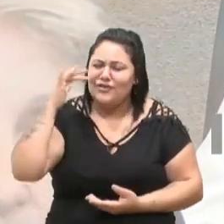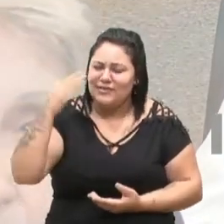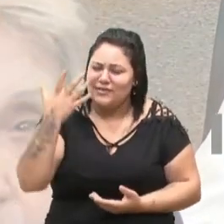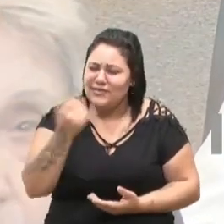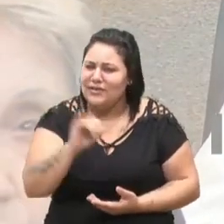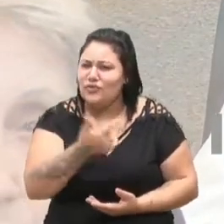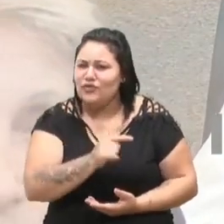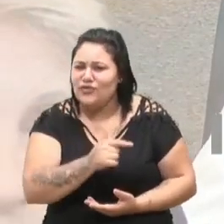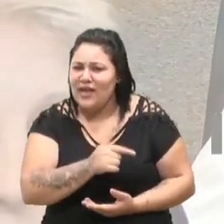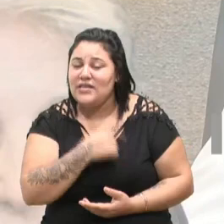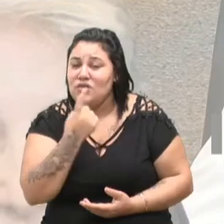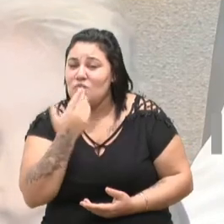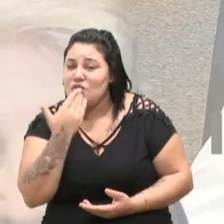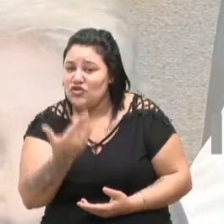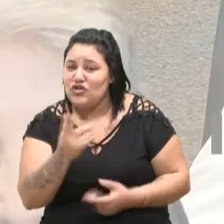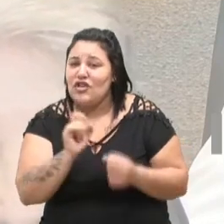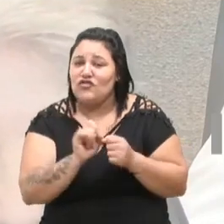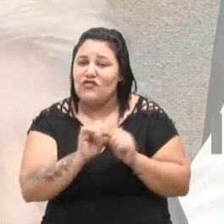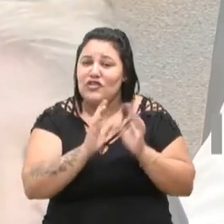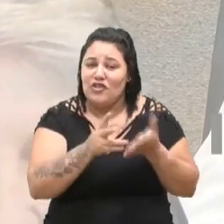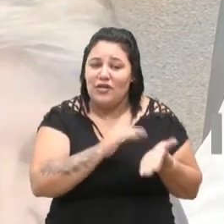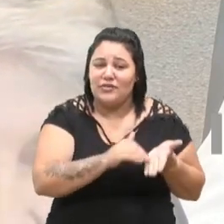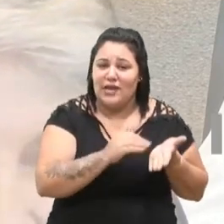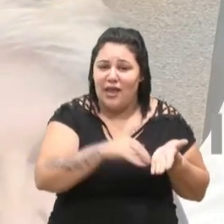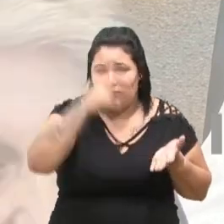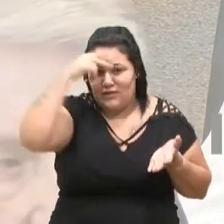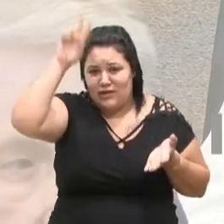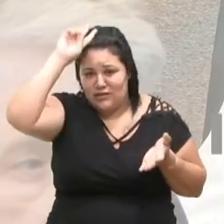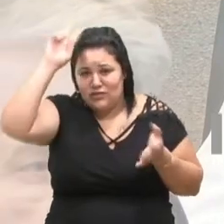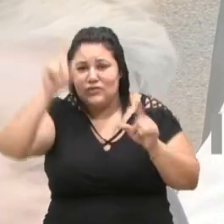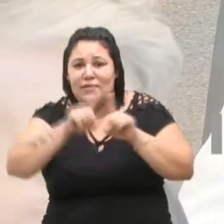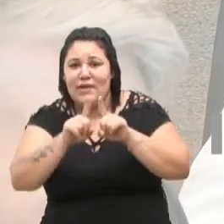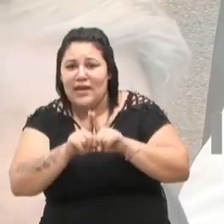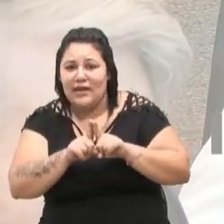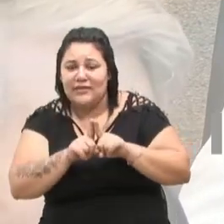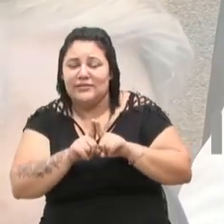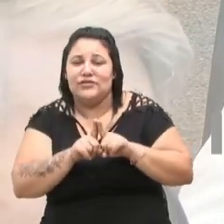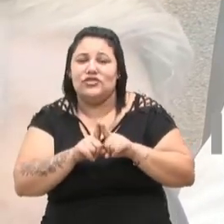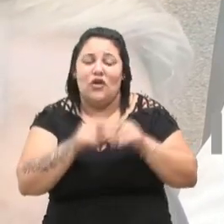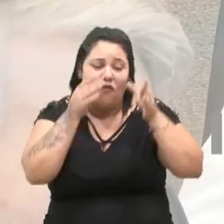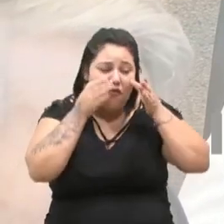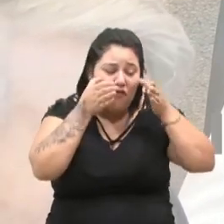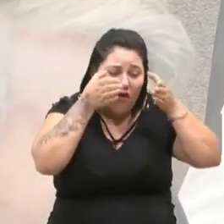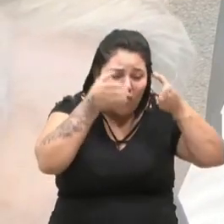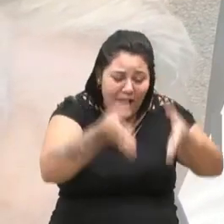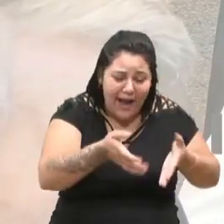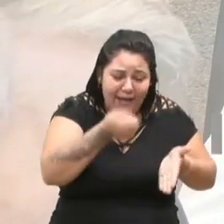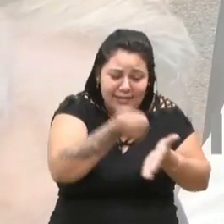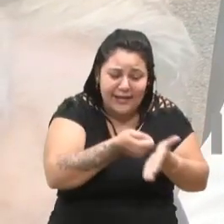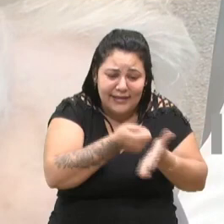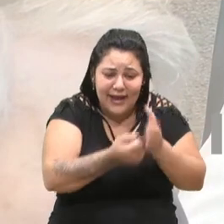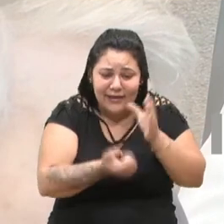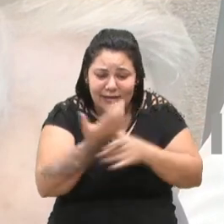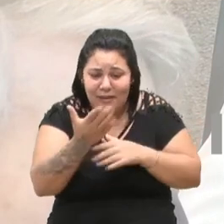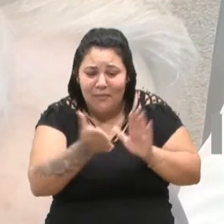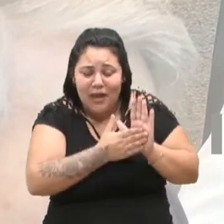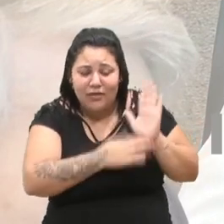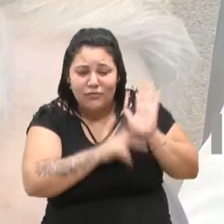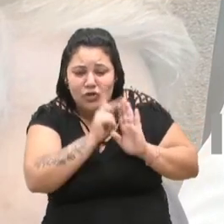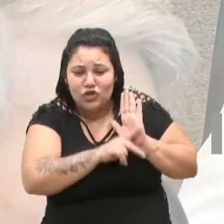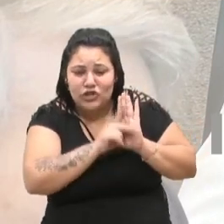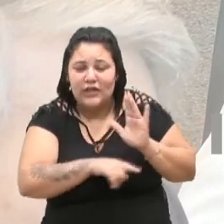foi um dos pedidos que a gente fez ao secretário Edson, de se debruçar a buscar fazer planos e